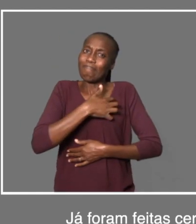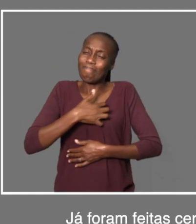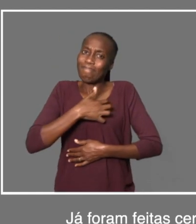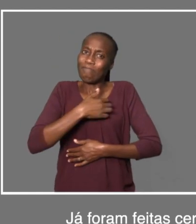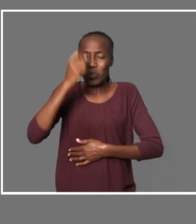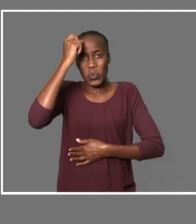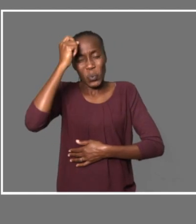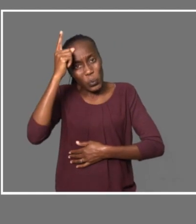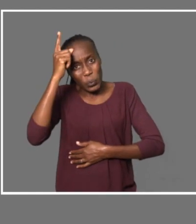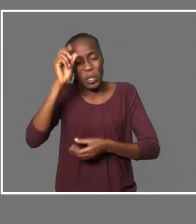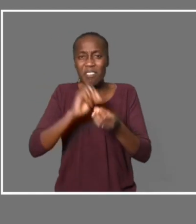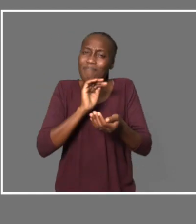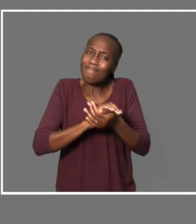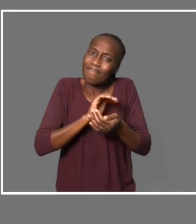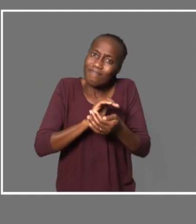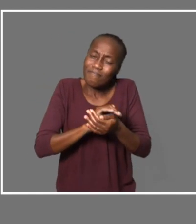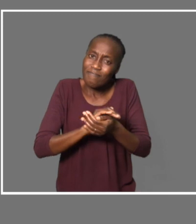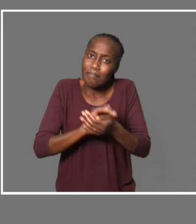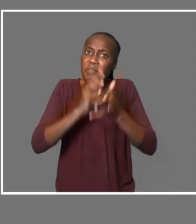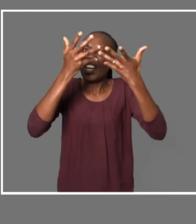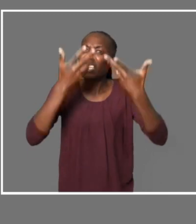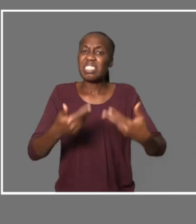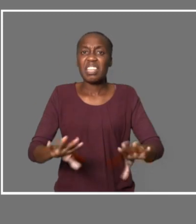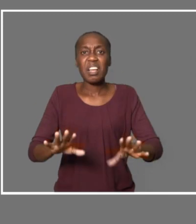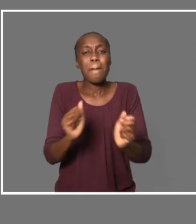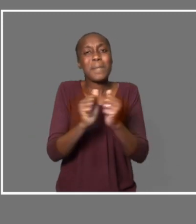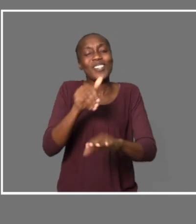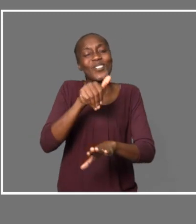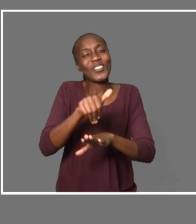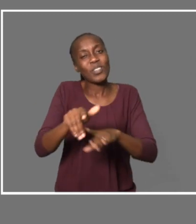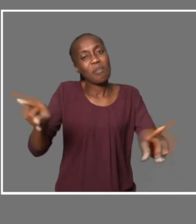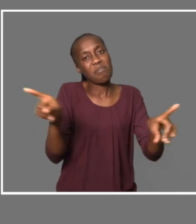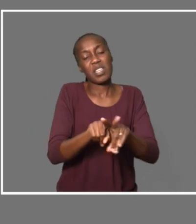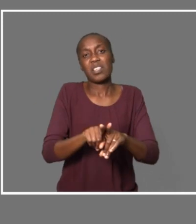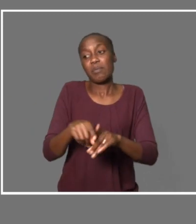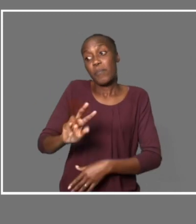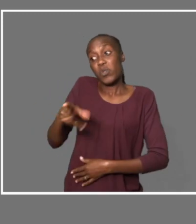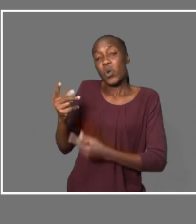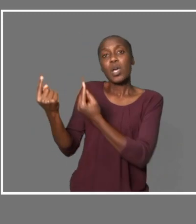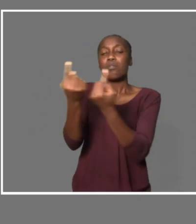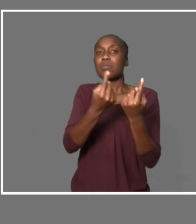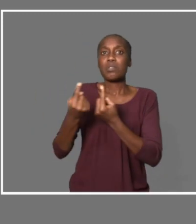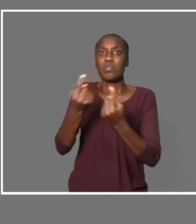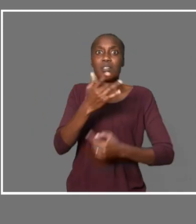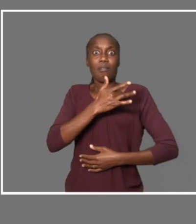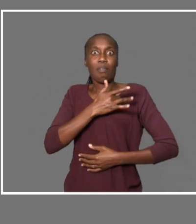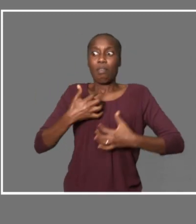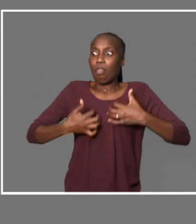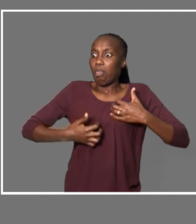resultados e tradição vazar mas isso que valeu uma tradição e a cova um passo a passo mas